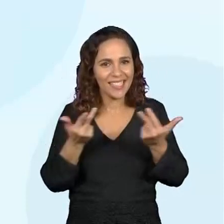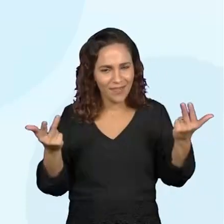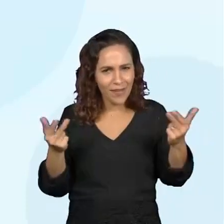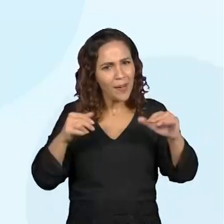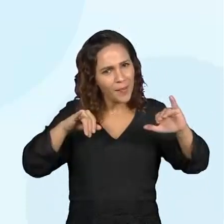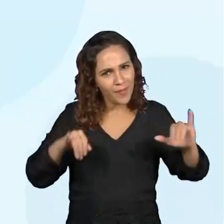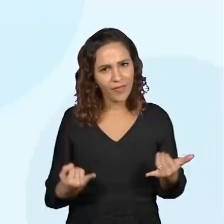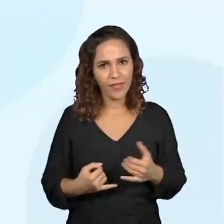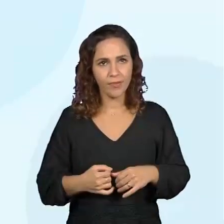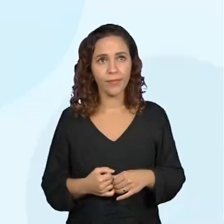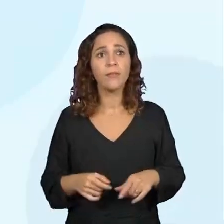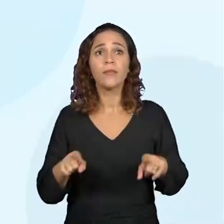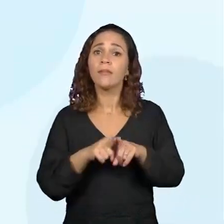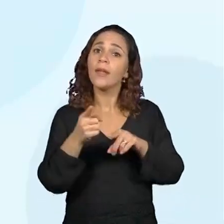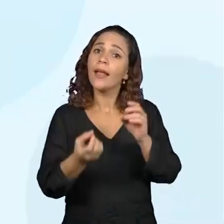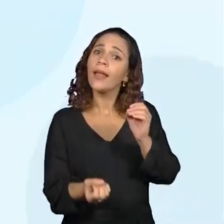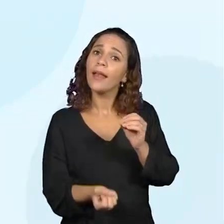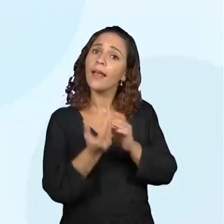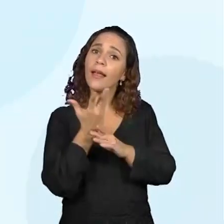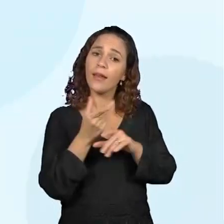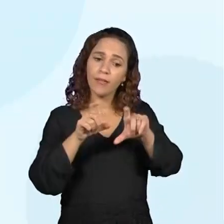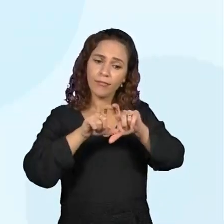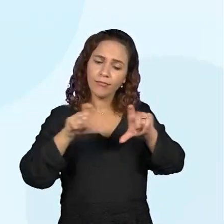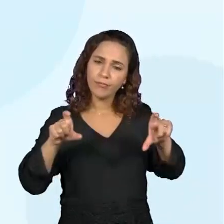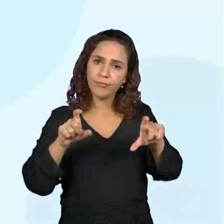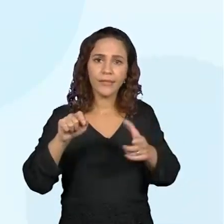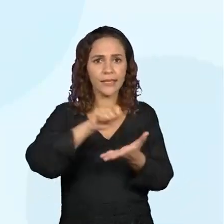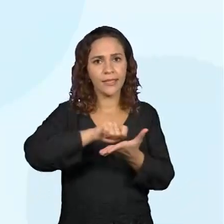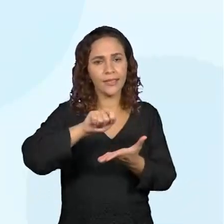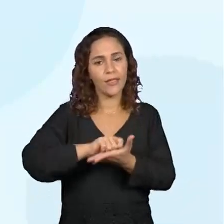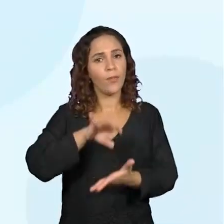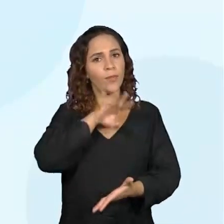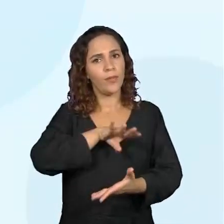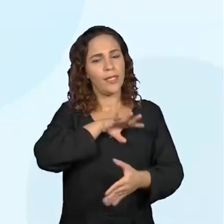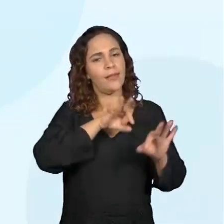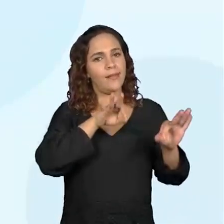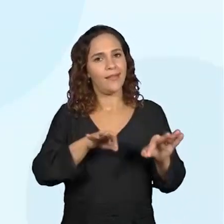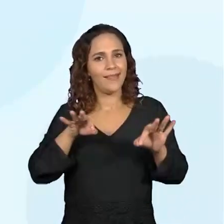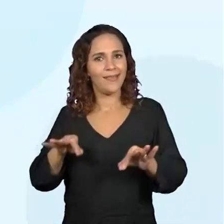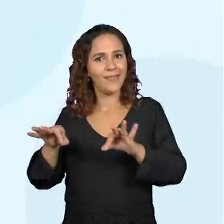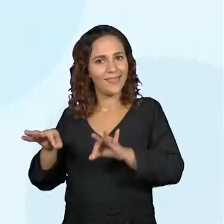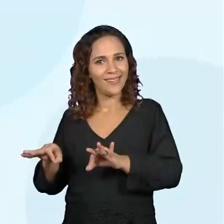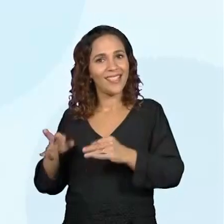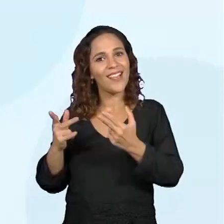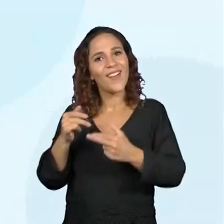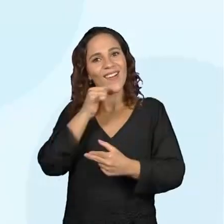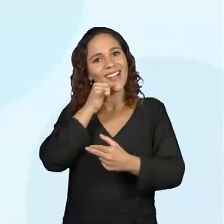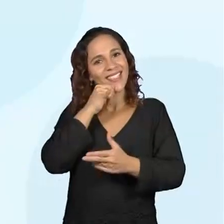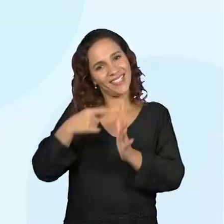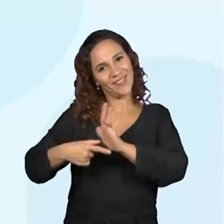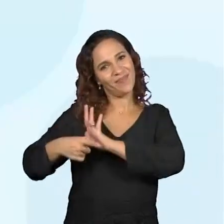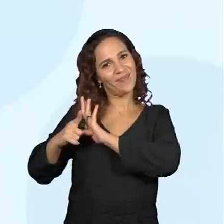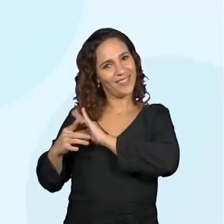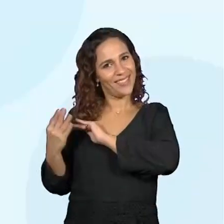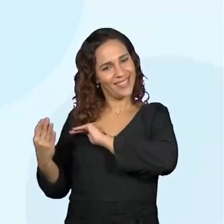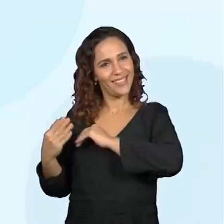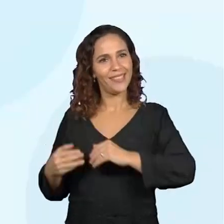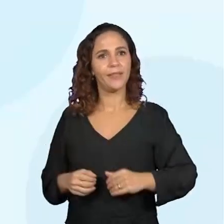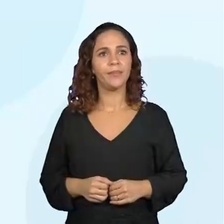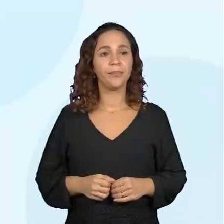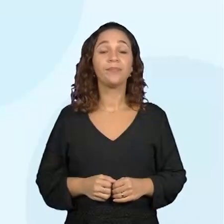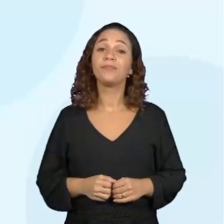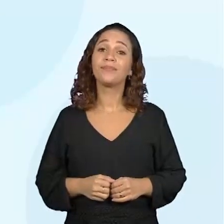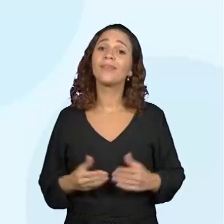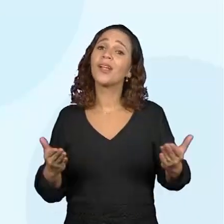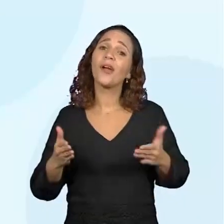e elabore um texto de curiosidade, grafando corretamente as palavras, assim como o exemplo que você deu, não é, Pro? Isso. E